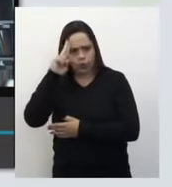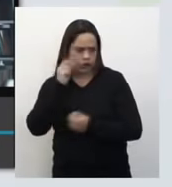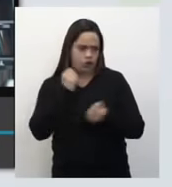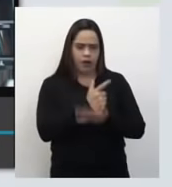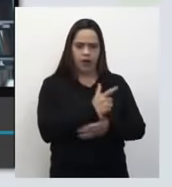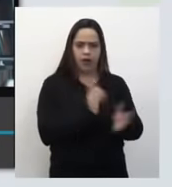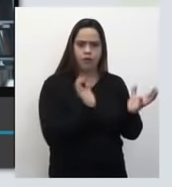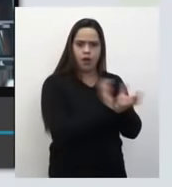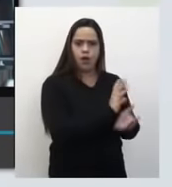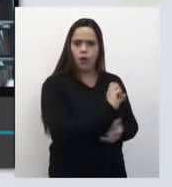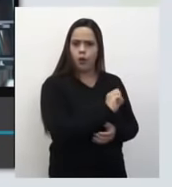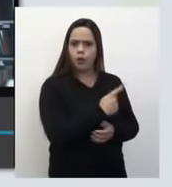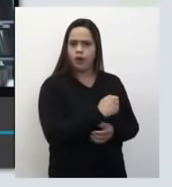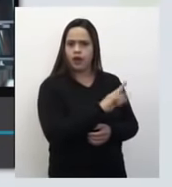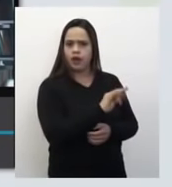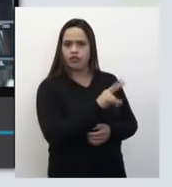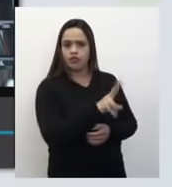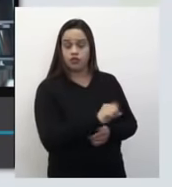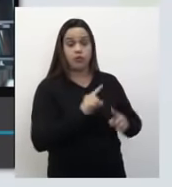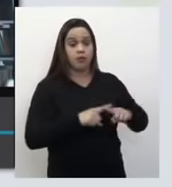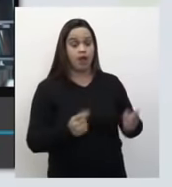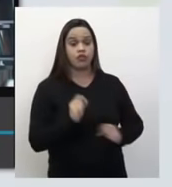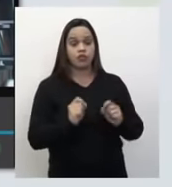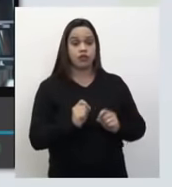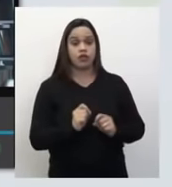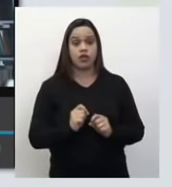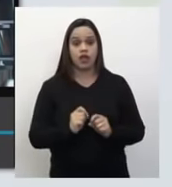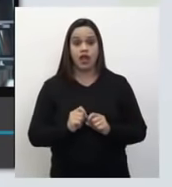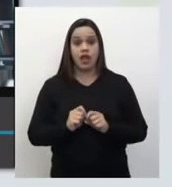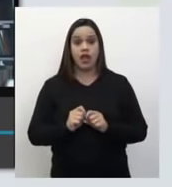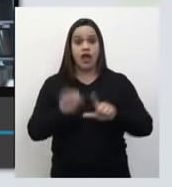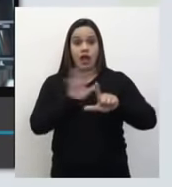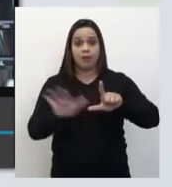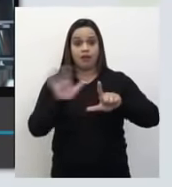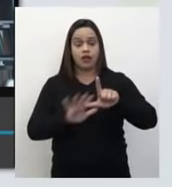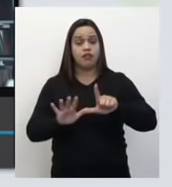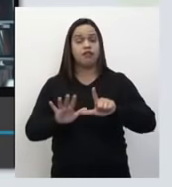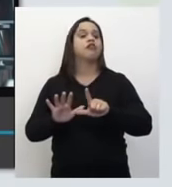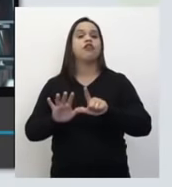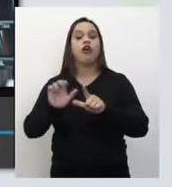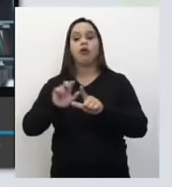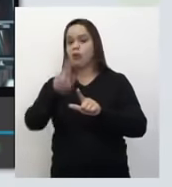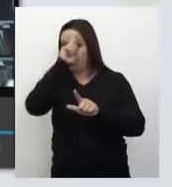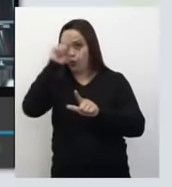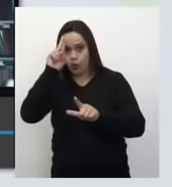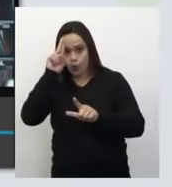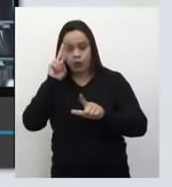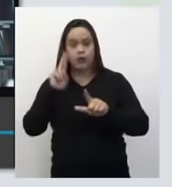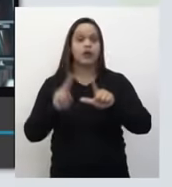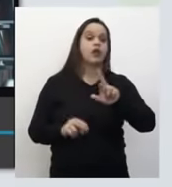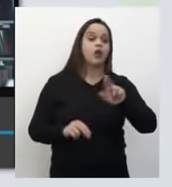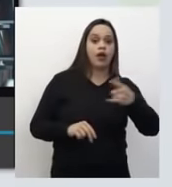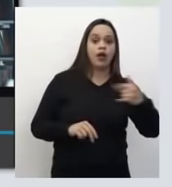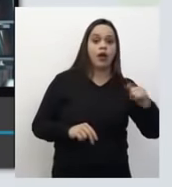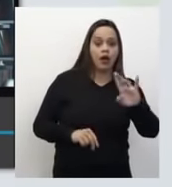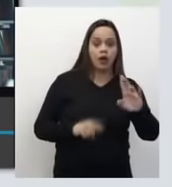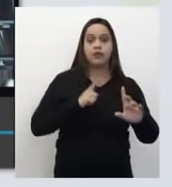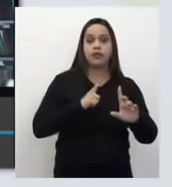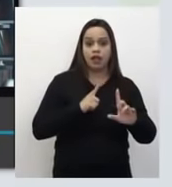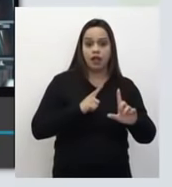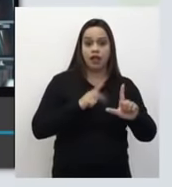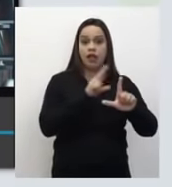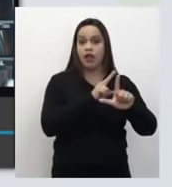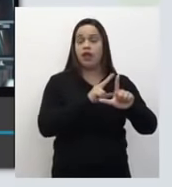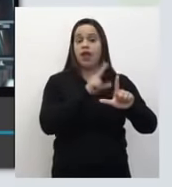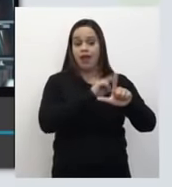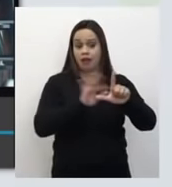é difícil. A plataforma digital que o Uber mantém, ou então o Rappi mantém, é uma plataforma parruda, grandona, etc. E